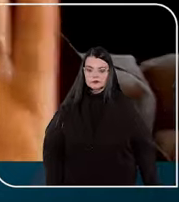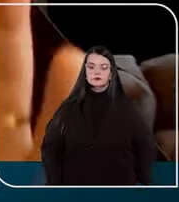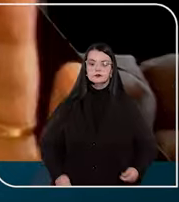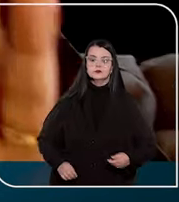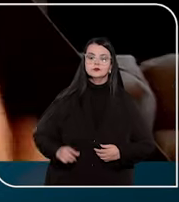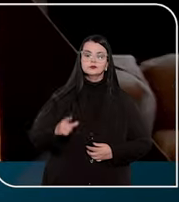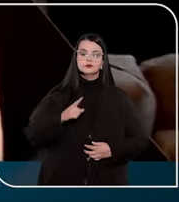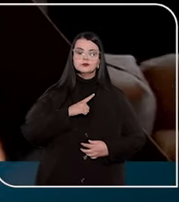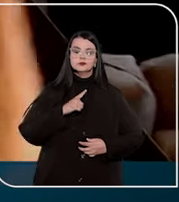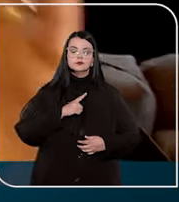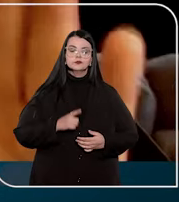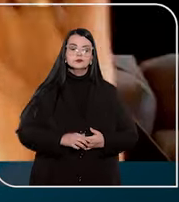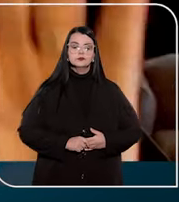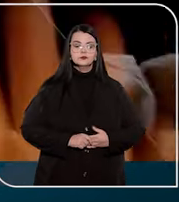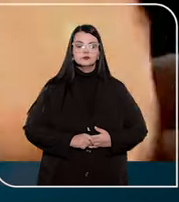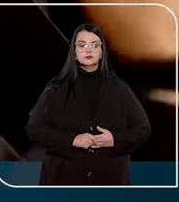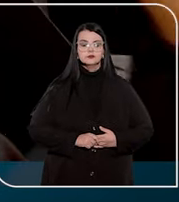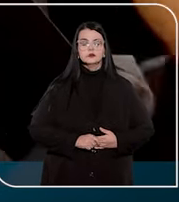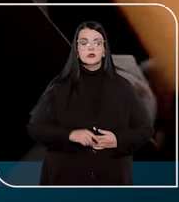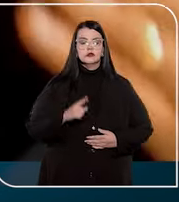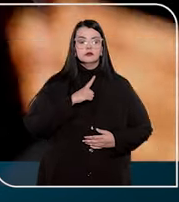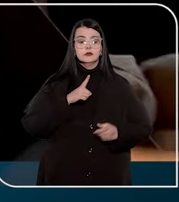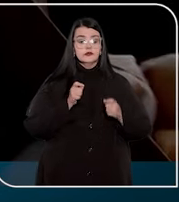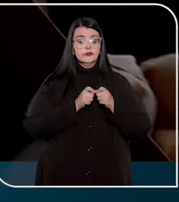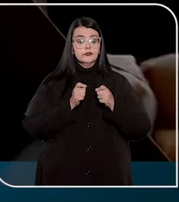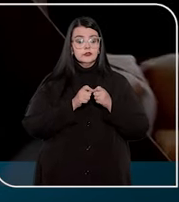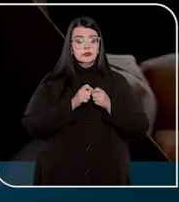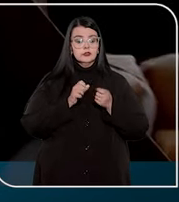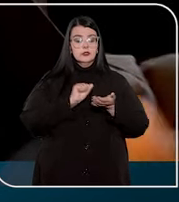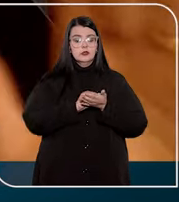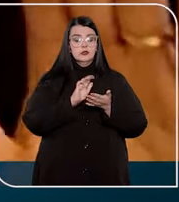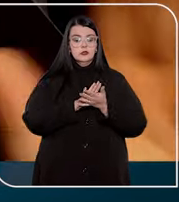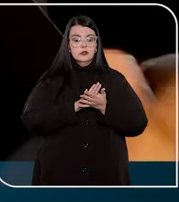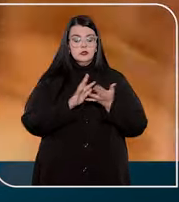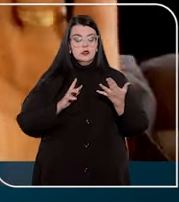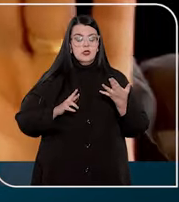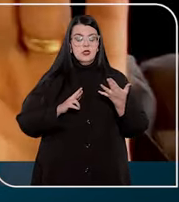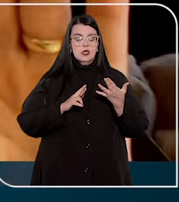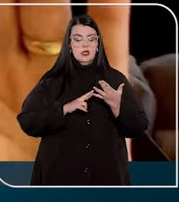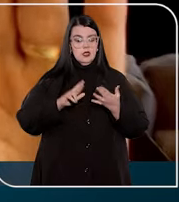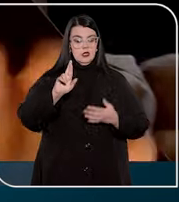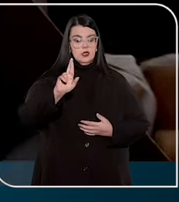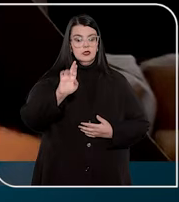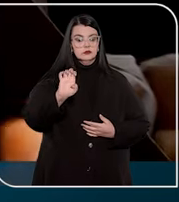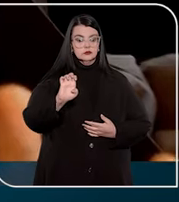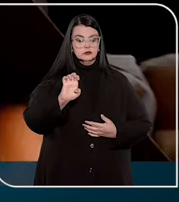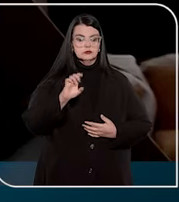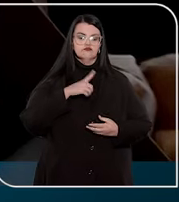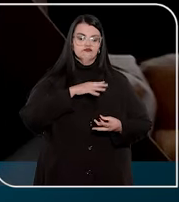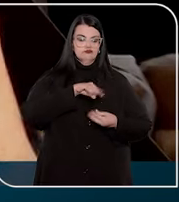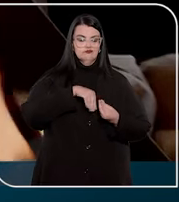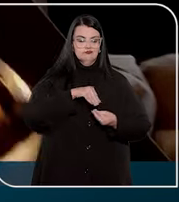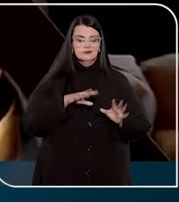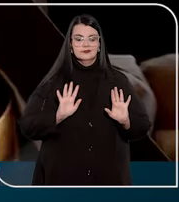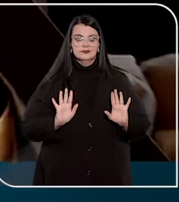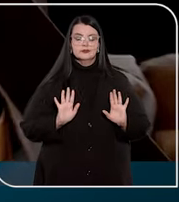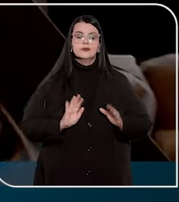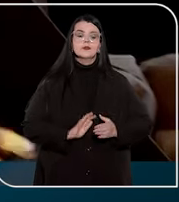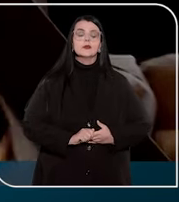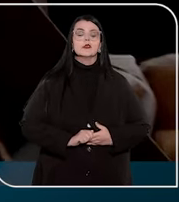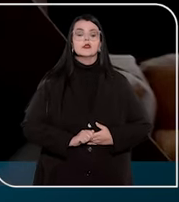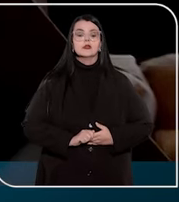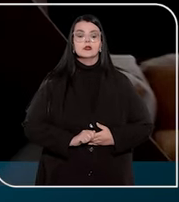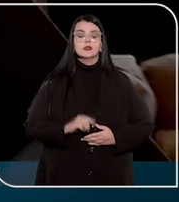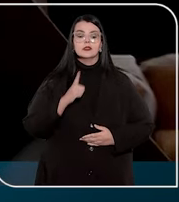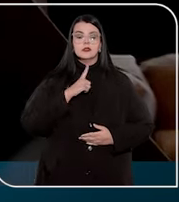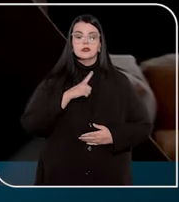Eu falei alguma besteira aqui. Ela já pode fazer o recurso extraordinário. Acho que eu engoli a palavra e misturei duas. Não. O